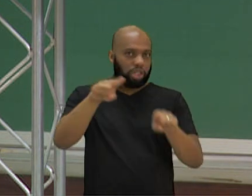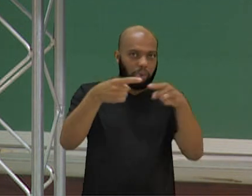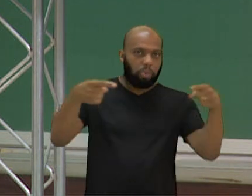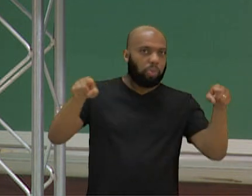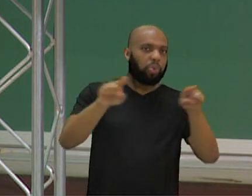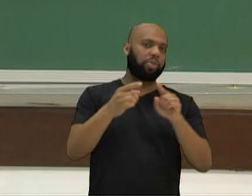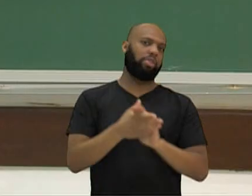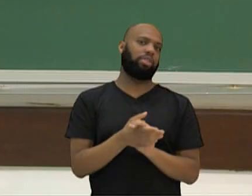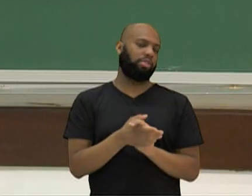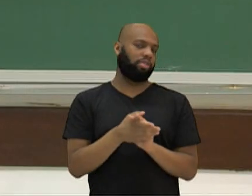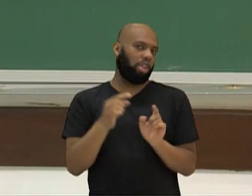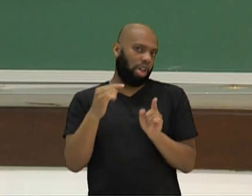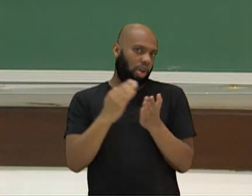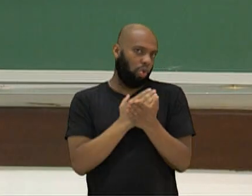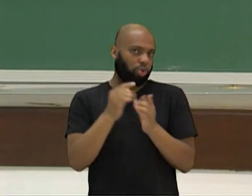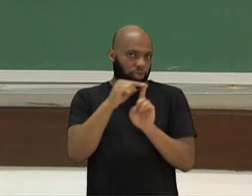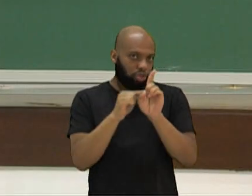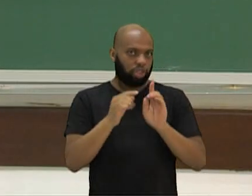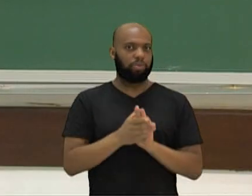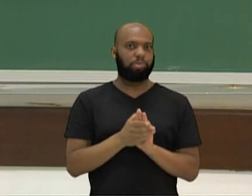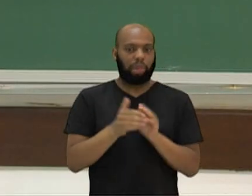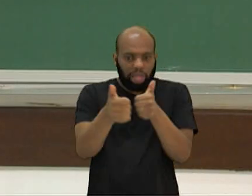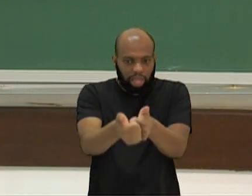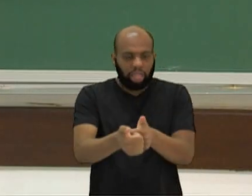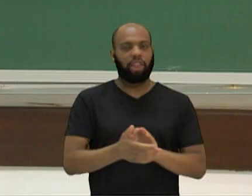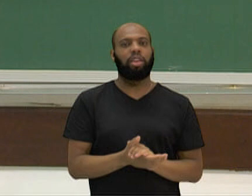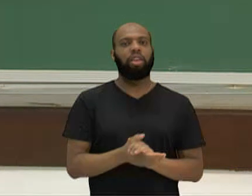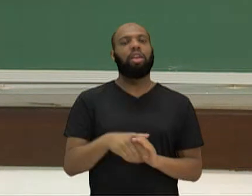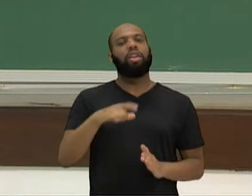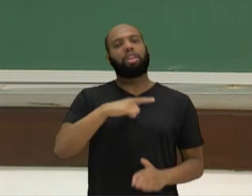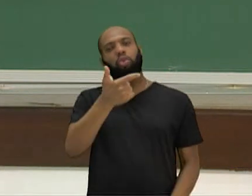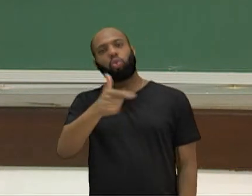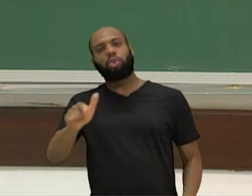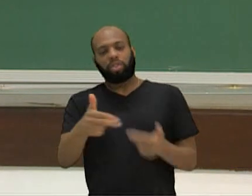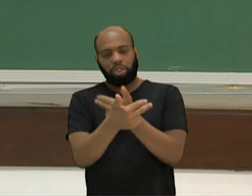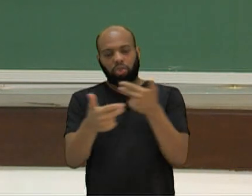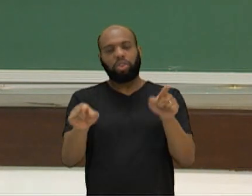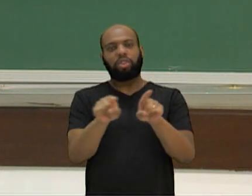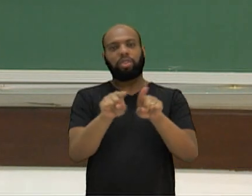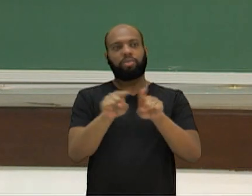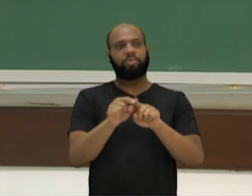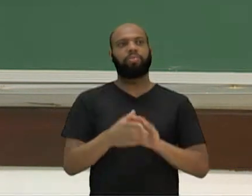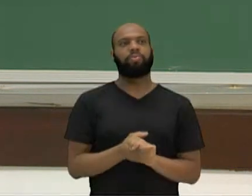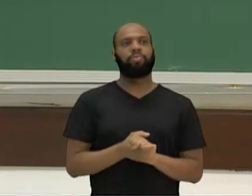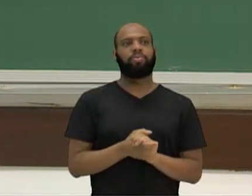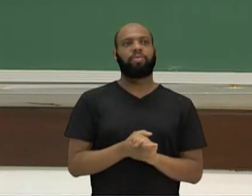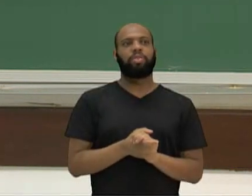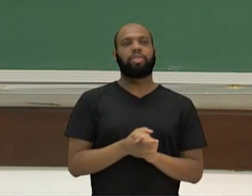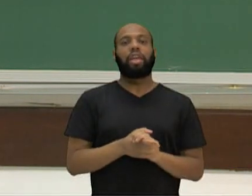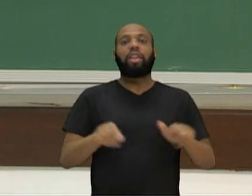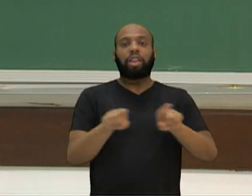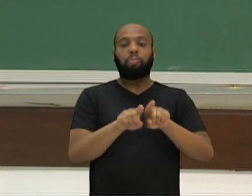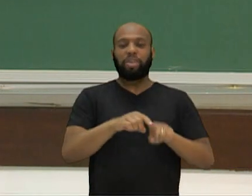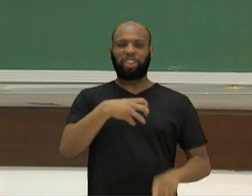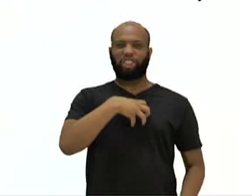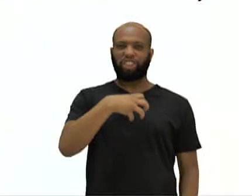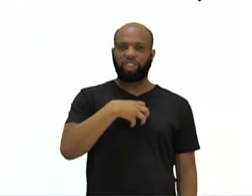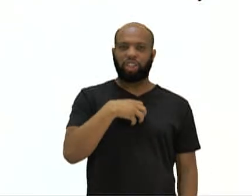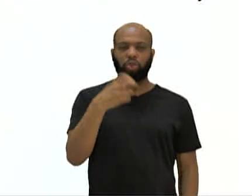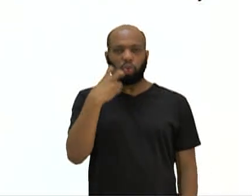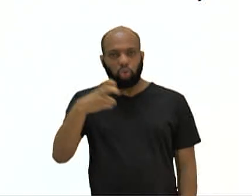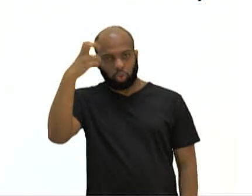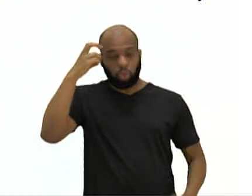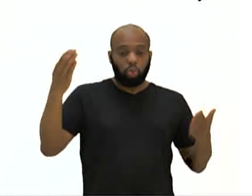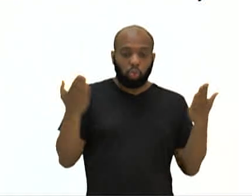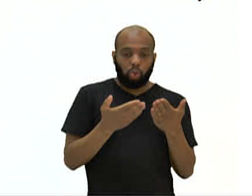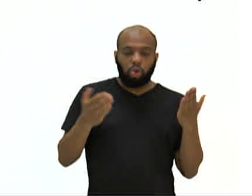Beatles, BTS e várias outras coisas, né? Os hábitos culturais na atualidade são